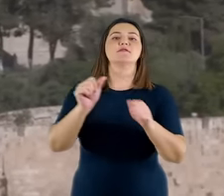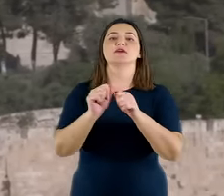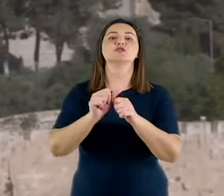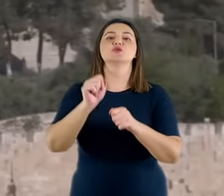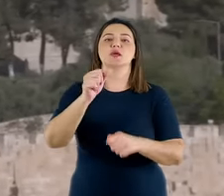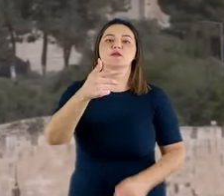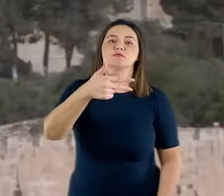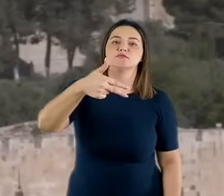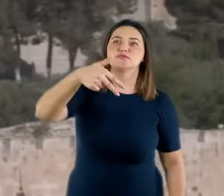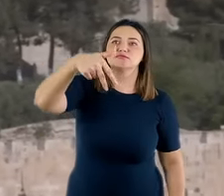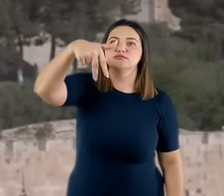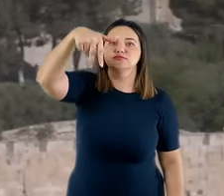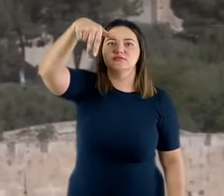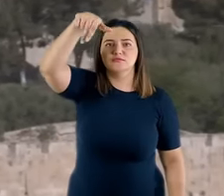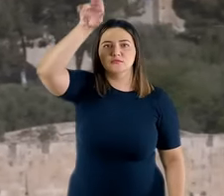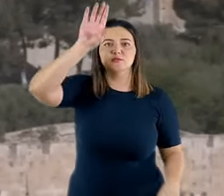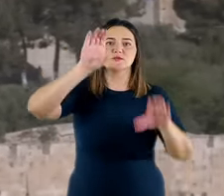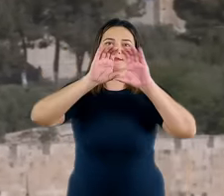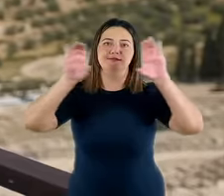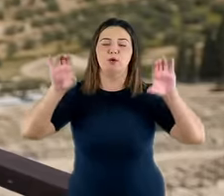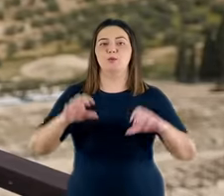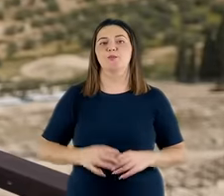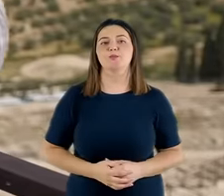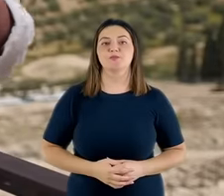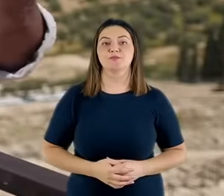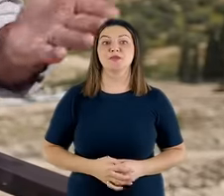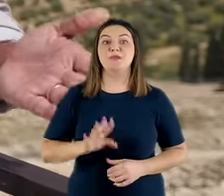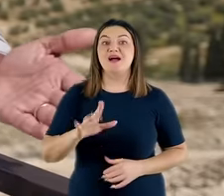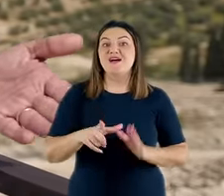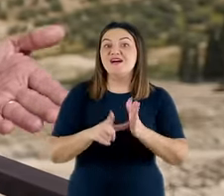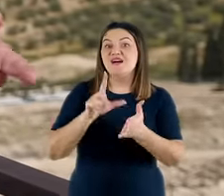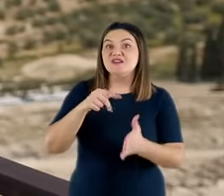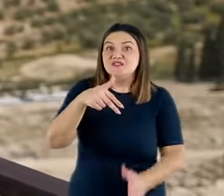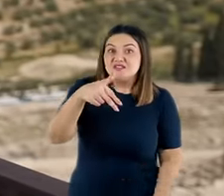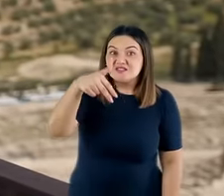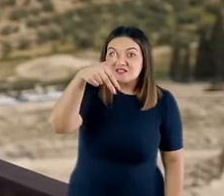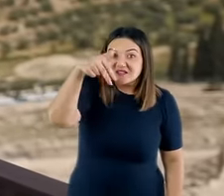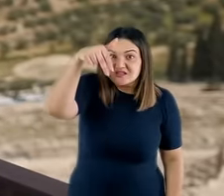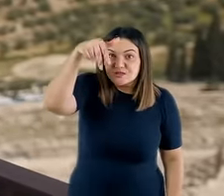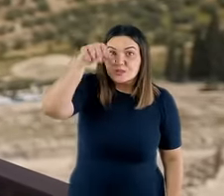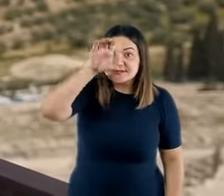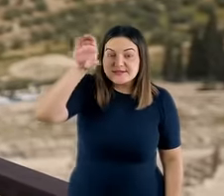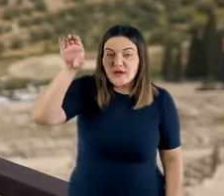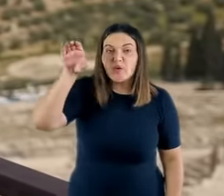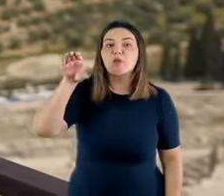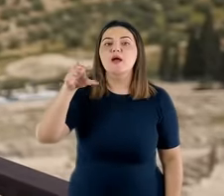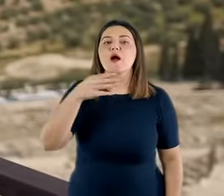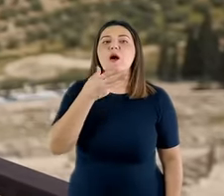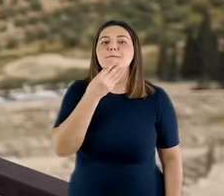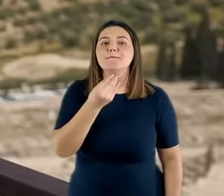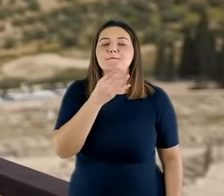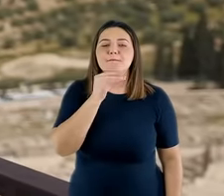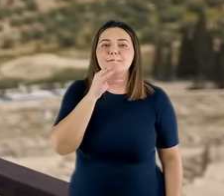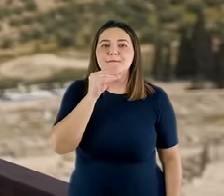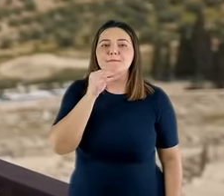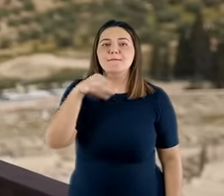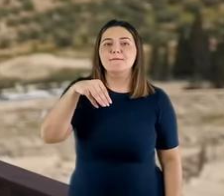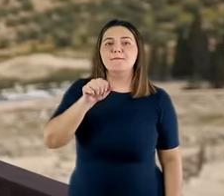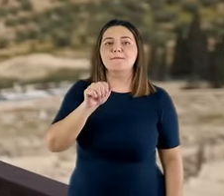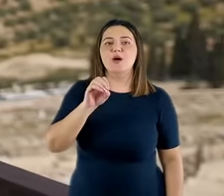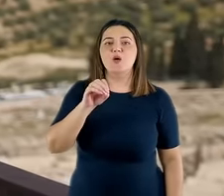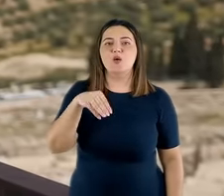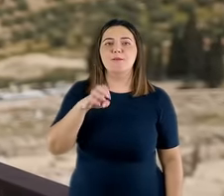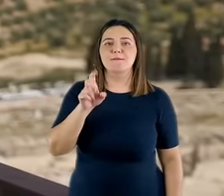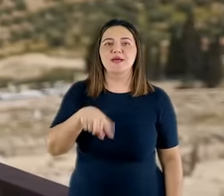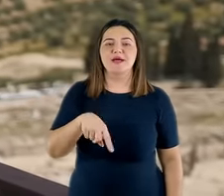dali ele foi assunto ao paraíso. Mas antes de chegar ao paraíso, de acordo com essa tradição, Maomé teria se encontrado